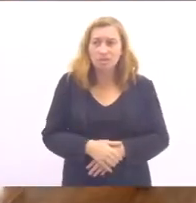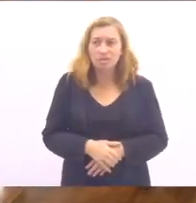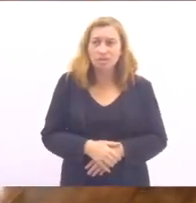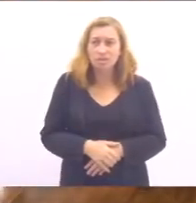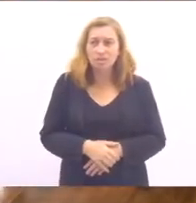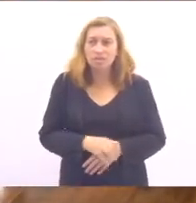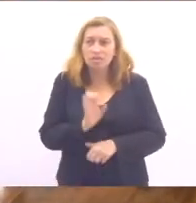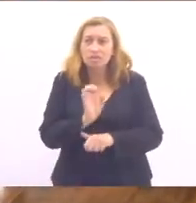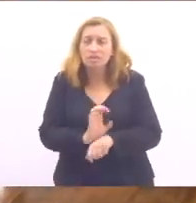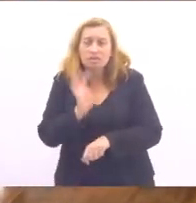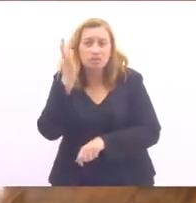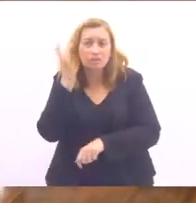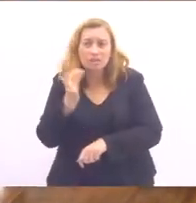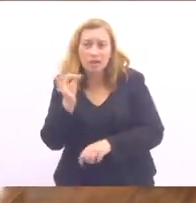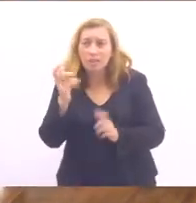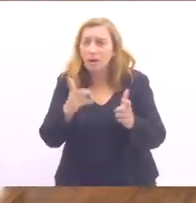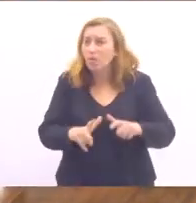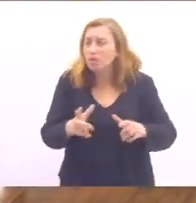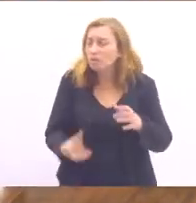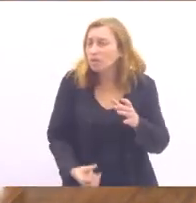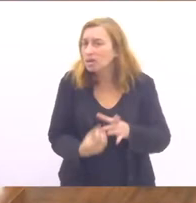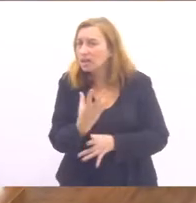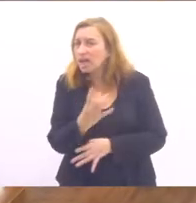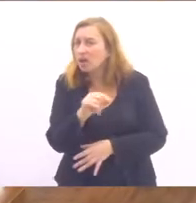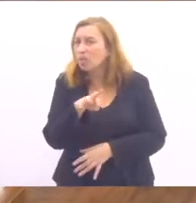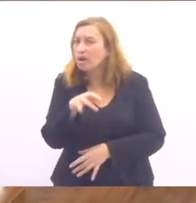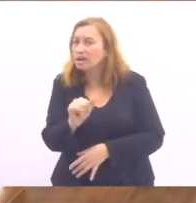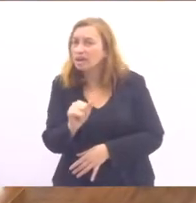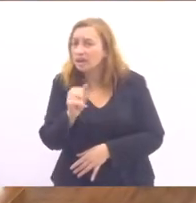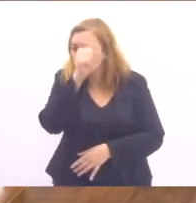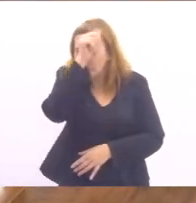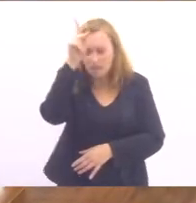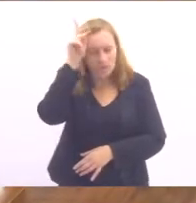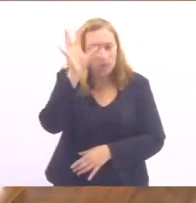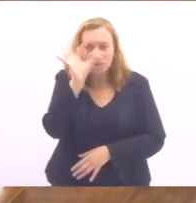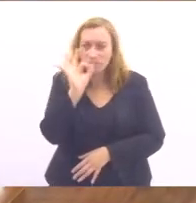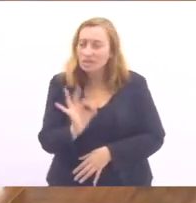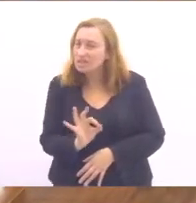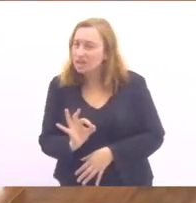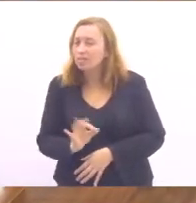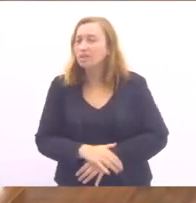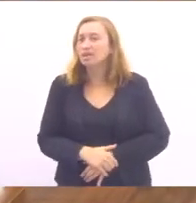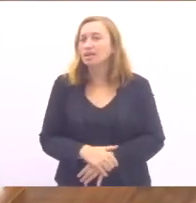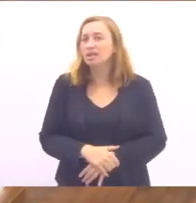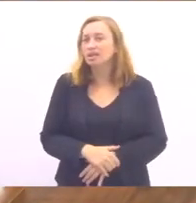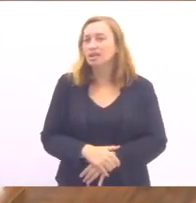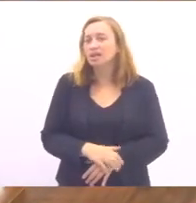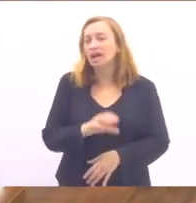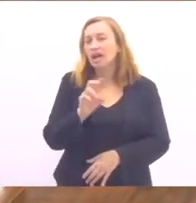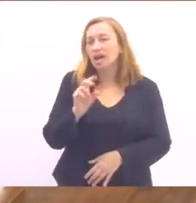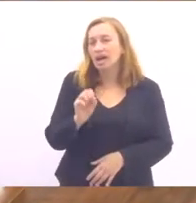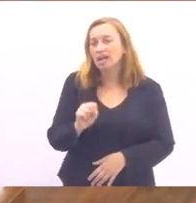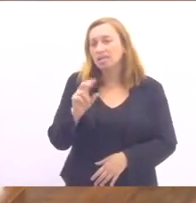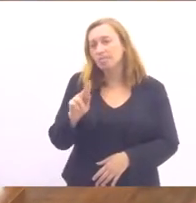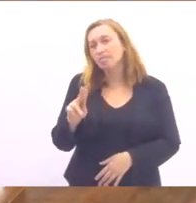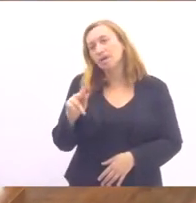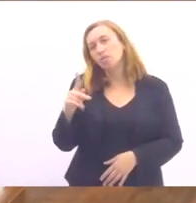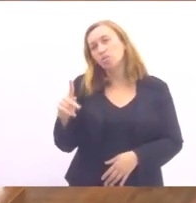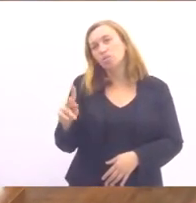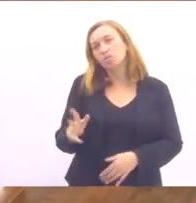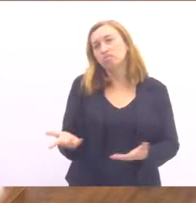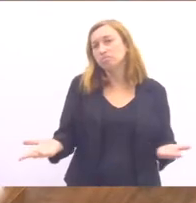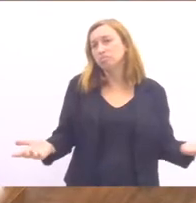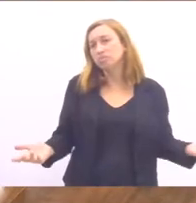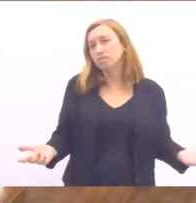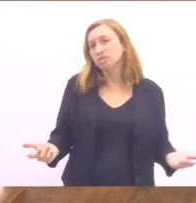O Estado não sabe onde pode instalar as cooperativas, a Prefeitura não sabe onde pode instalar as cooperativas, a SPU não sabe onde pode instalar as